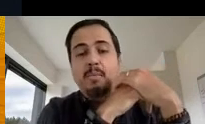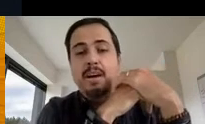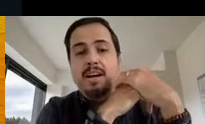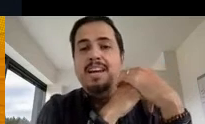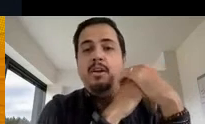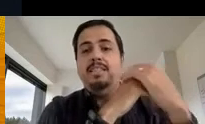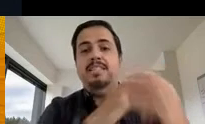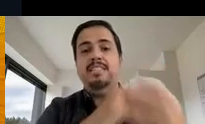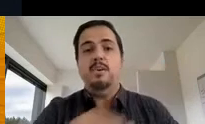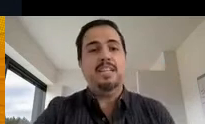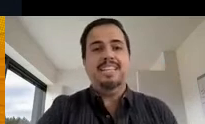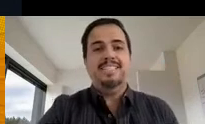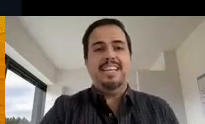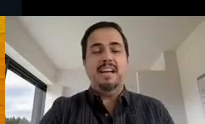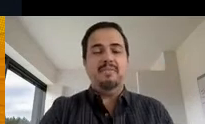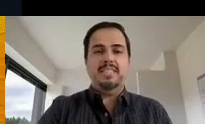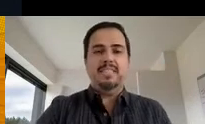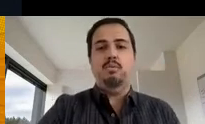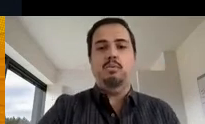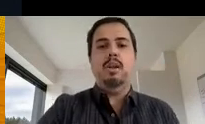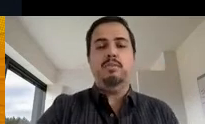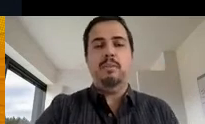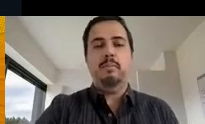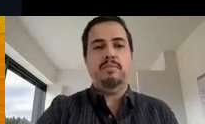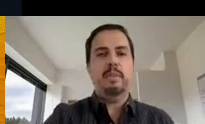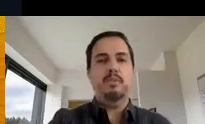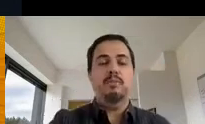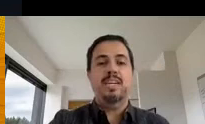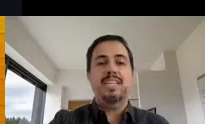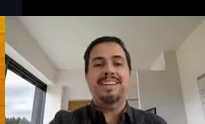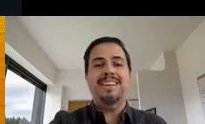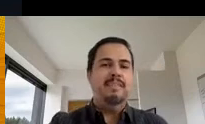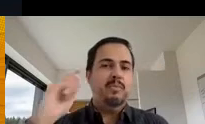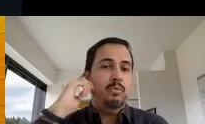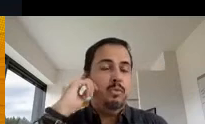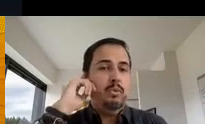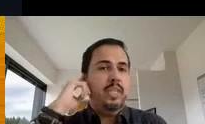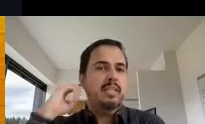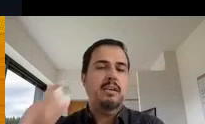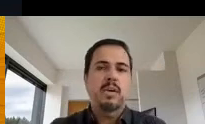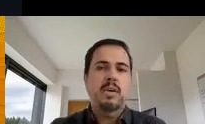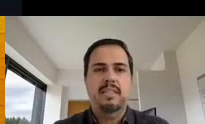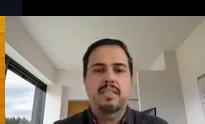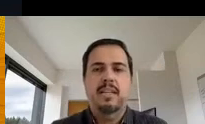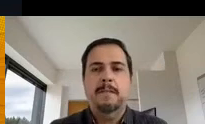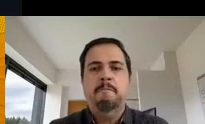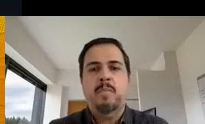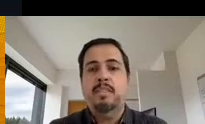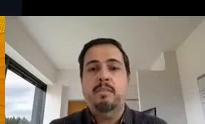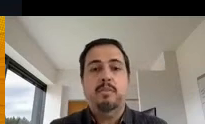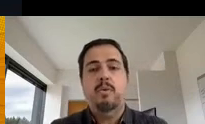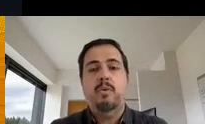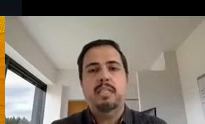dela tem que ser guardado às 7 chaves. Se eu googlar o CPF da pessoa, eu vou achar 200 recorrências dele, mas a